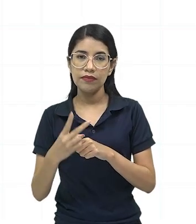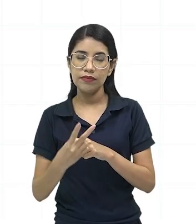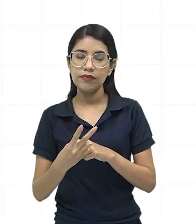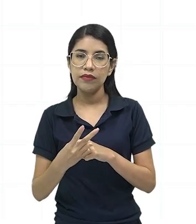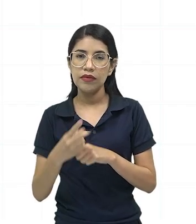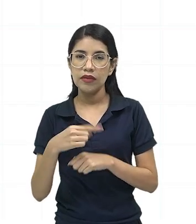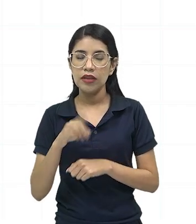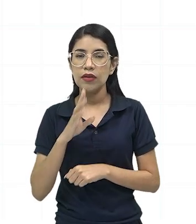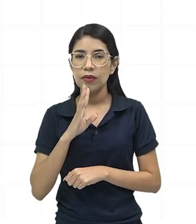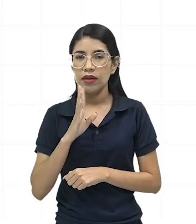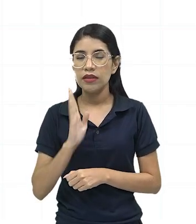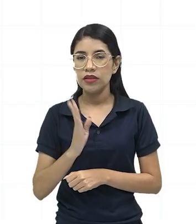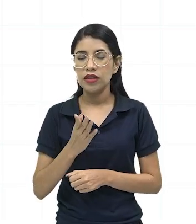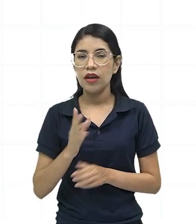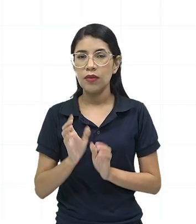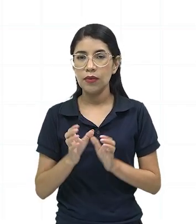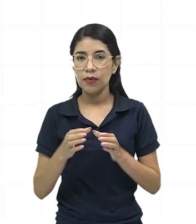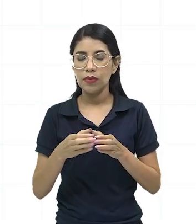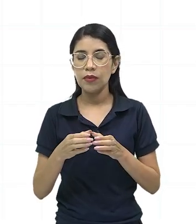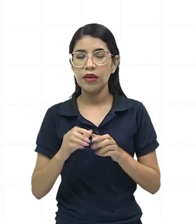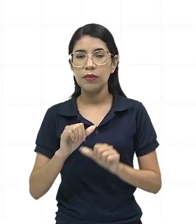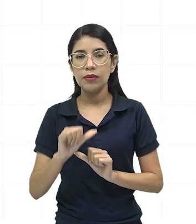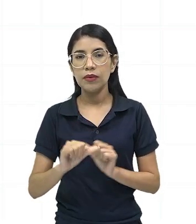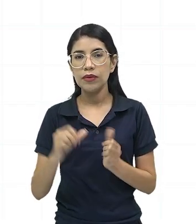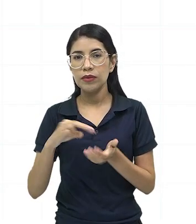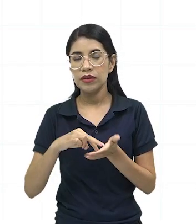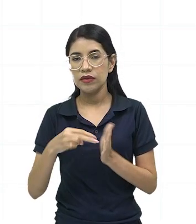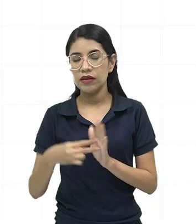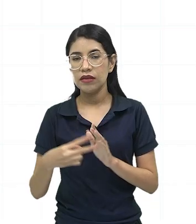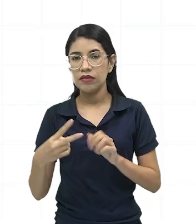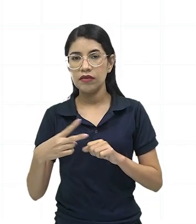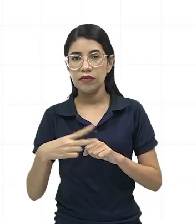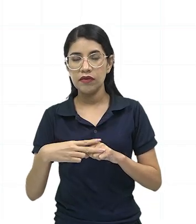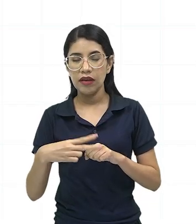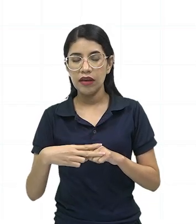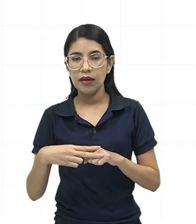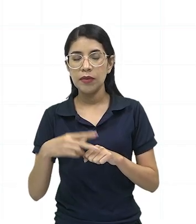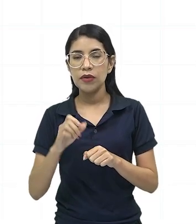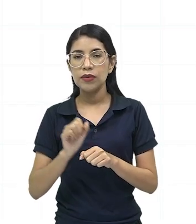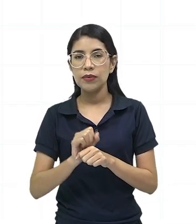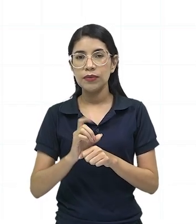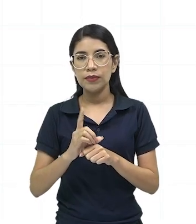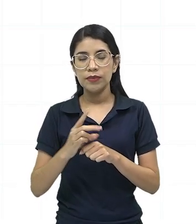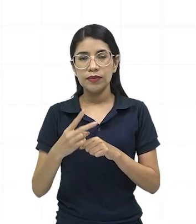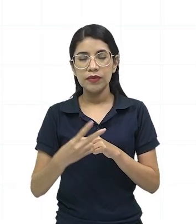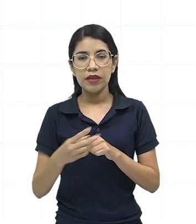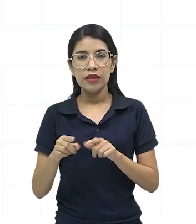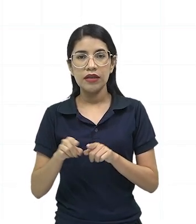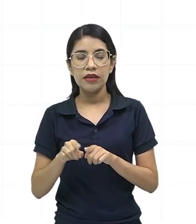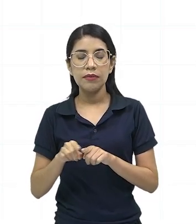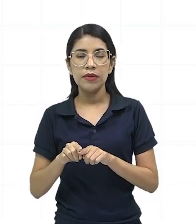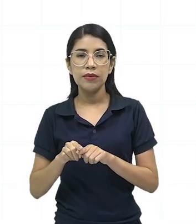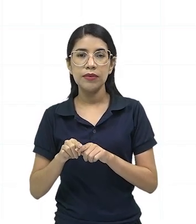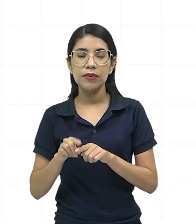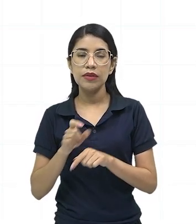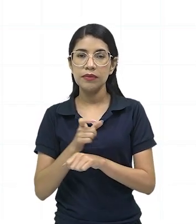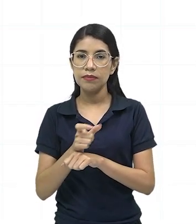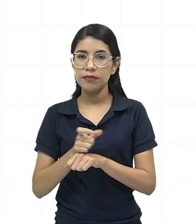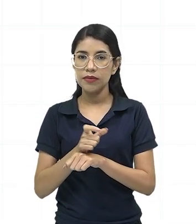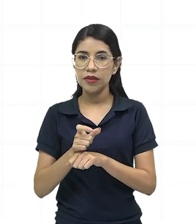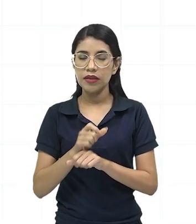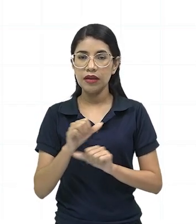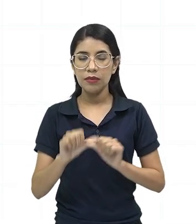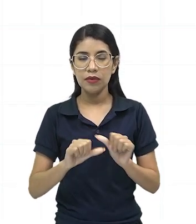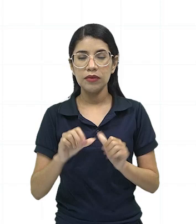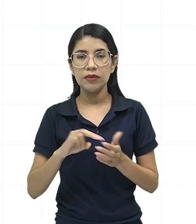que vocês já conhecem, que modificam o sentido do verbo, do advérbio ou dos adjetivos. Então